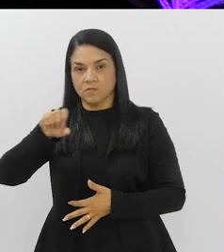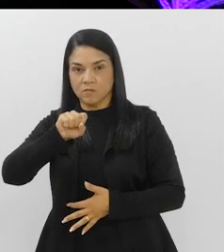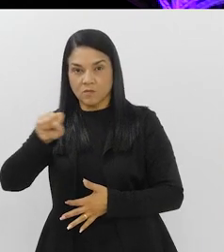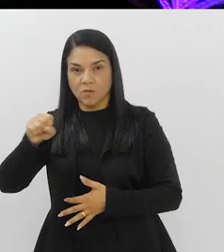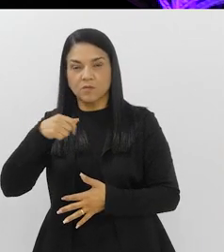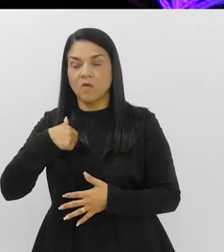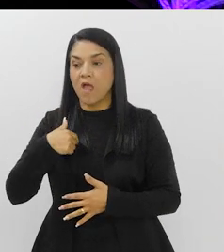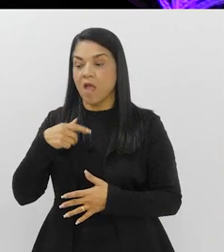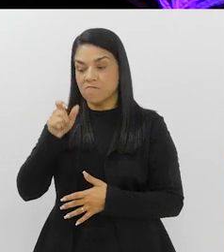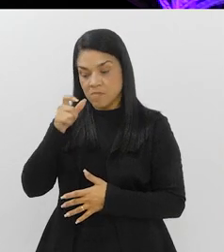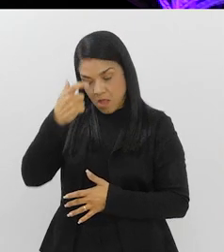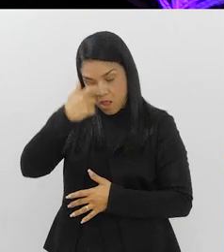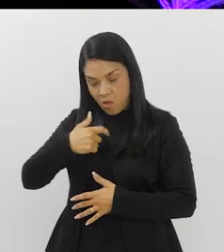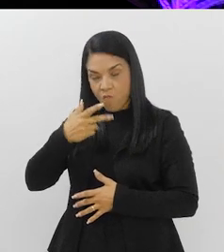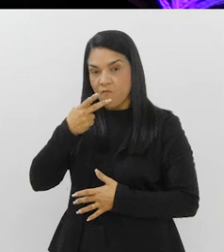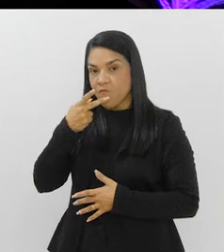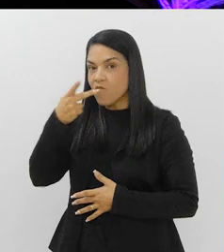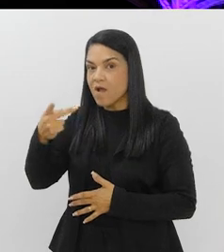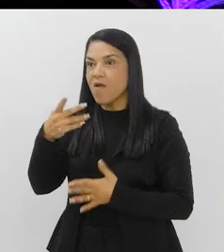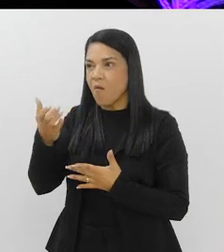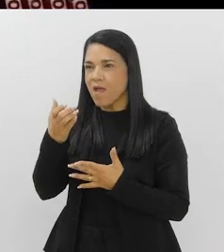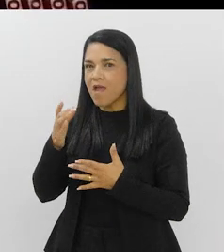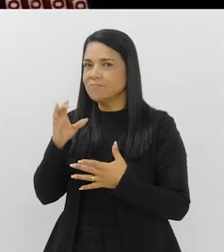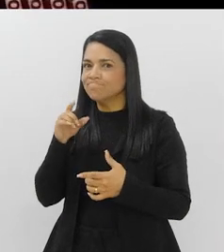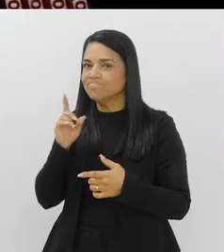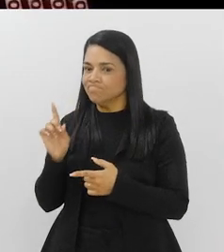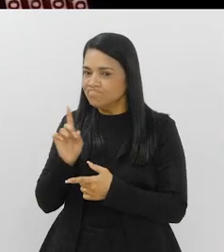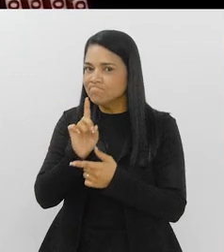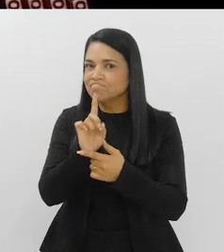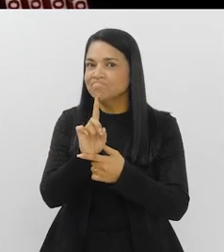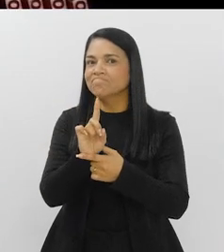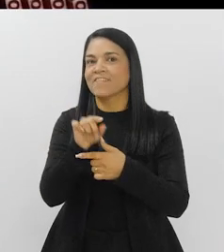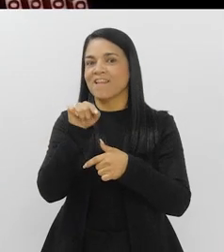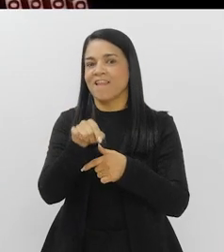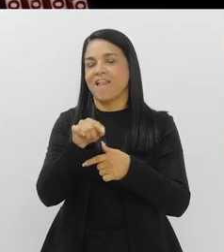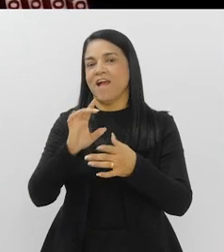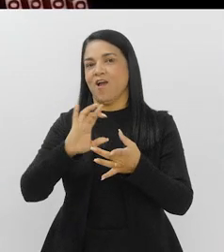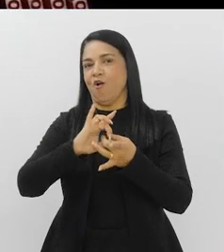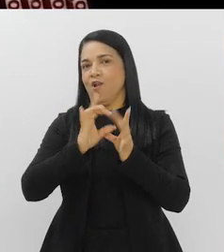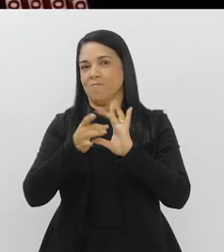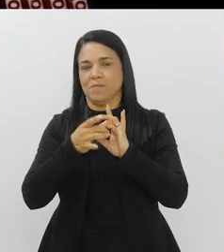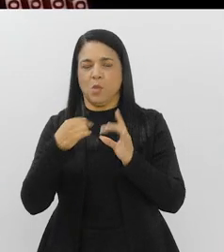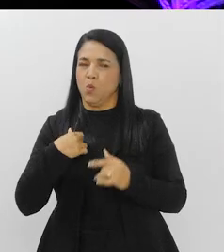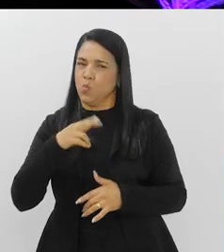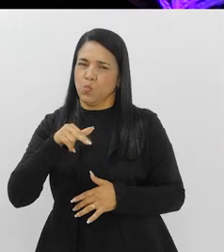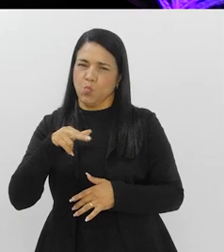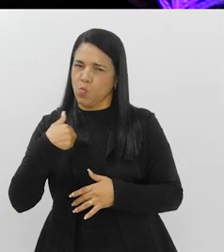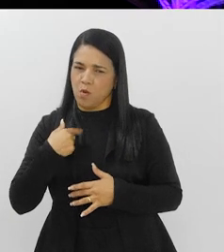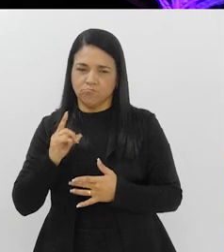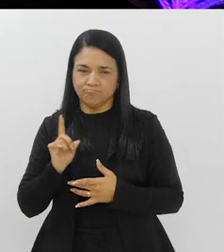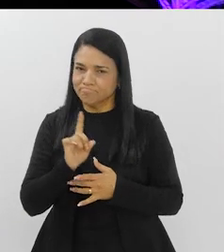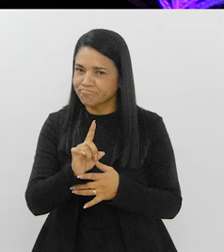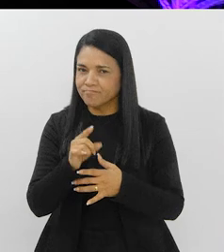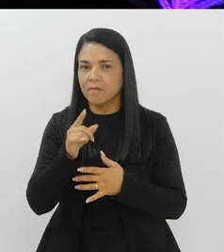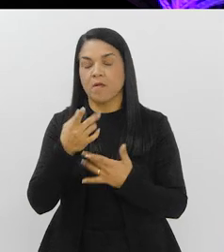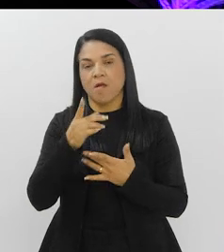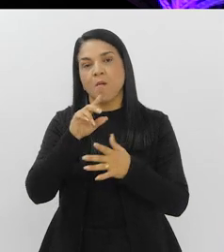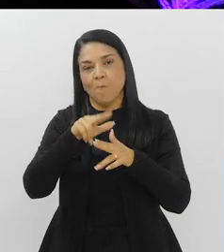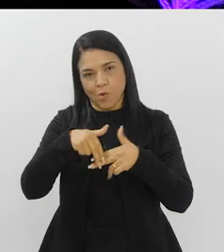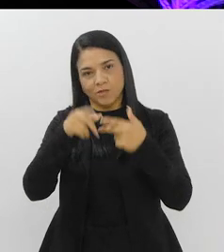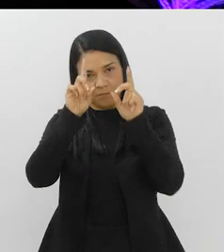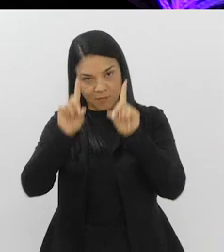e você falava que que iria tá lá tá ali um dia né então assim não não estive na abertura das Olimpíadas né até pela minha